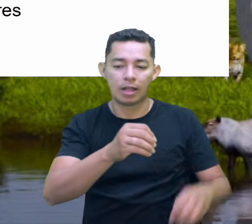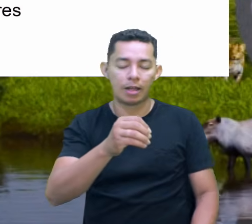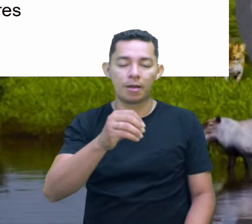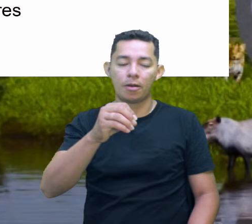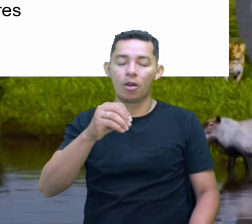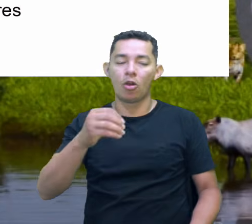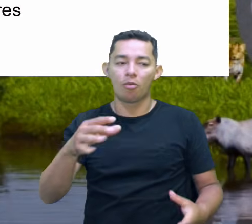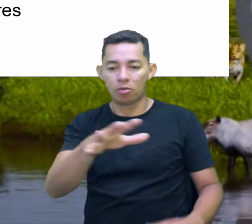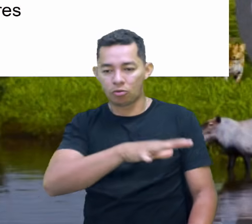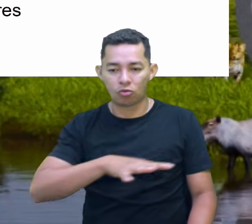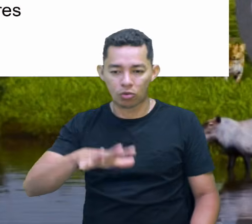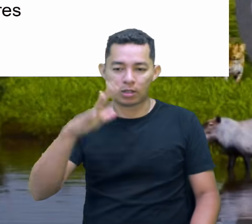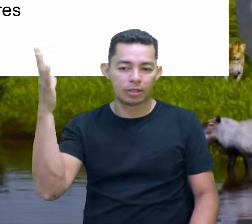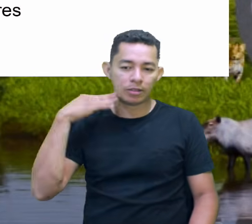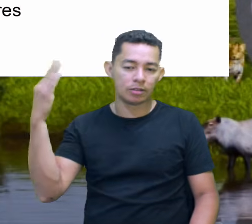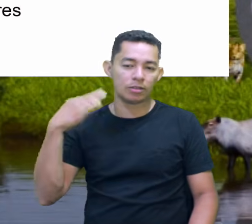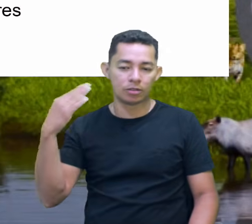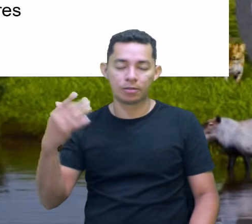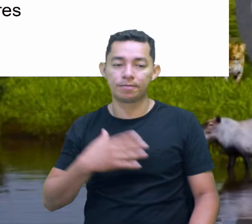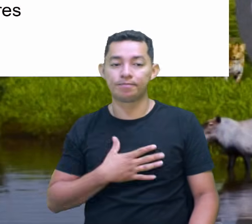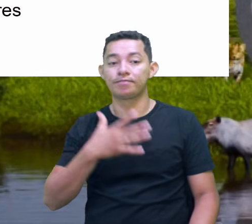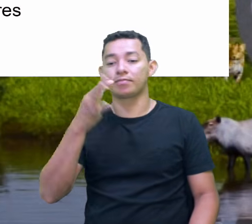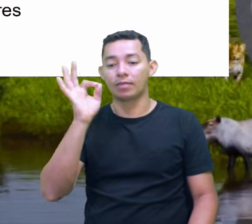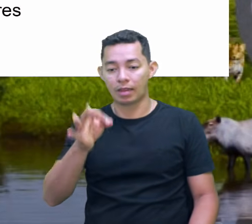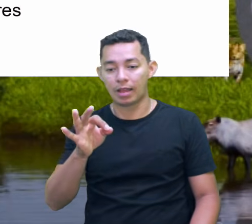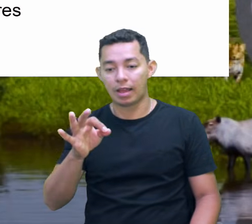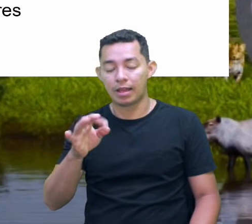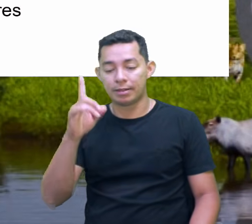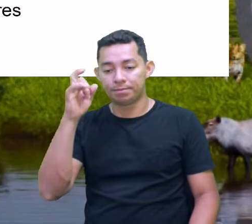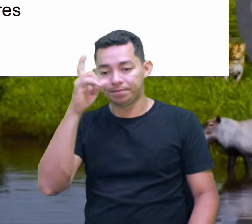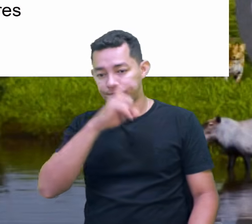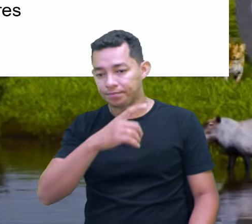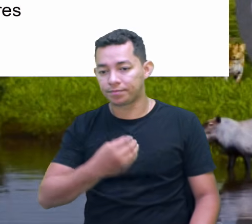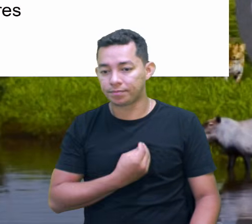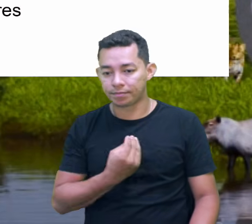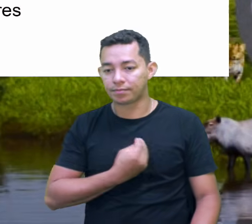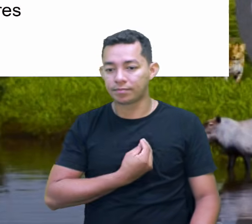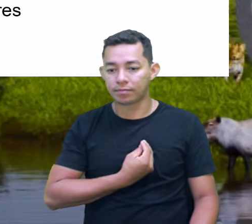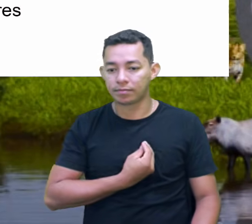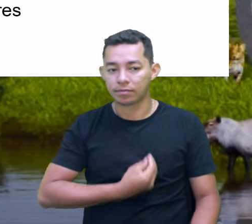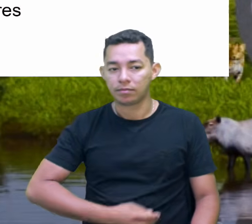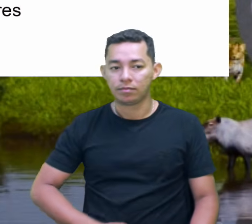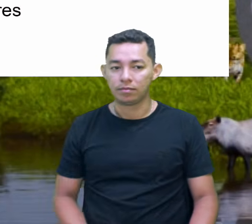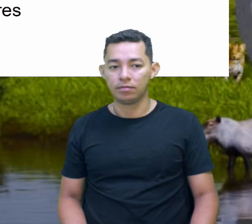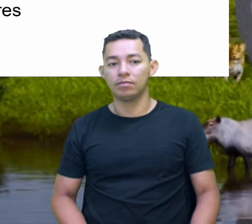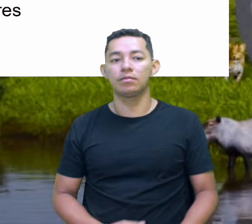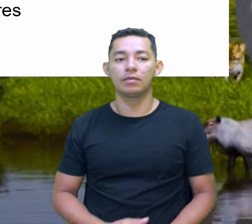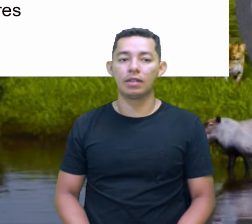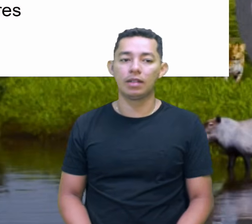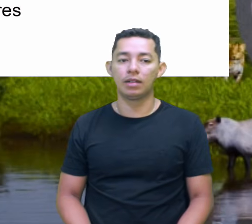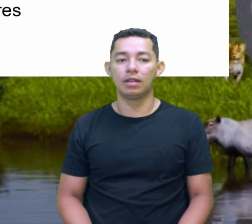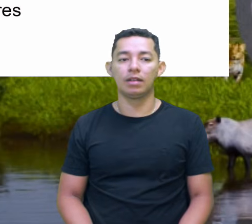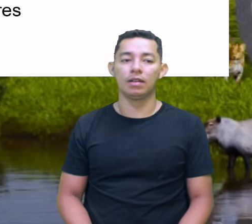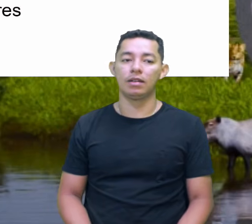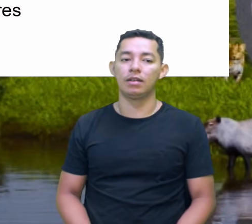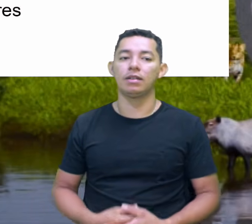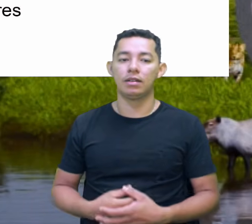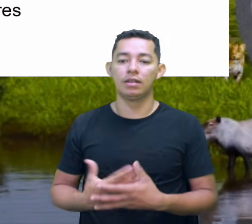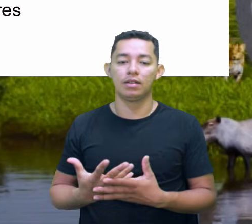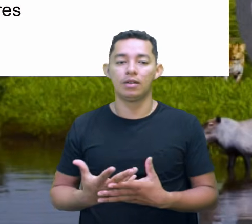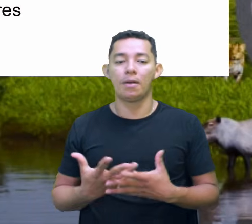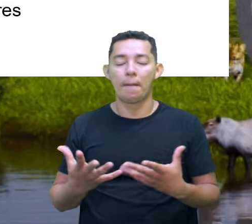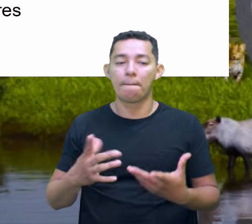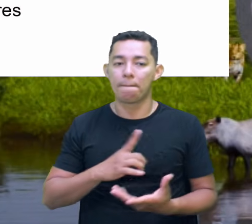ter dificuldade de sobrevivência, porque o clima, a vegetação, que por incrível que pareça existe,